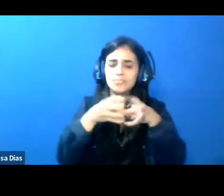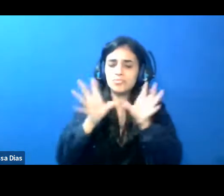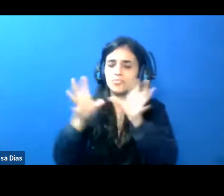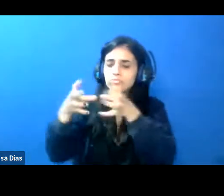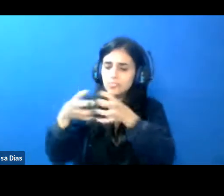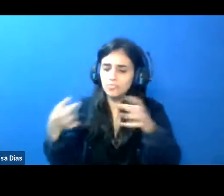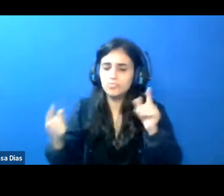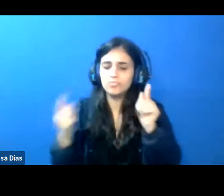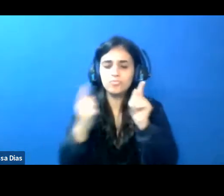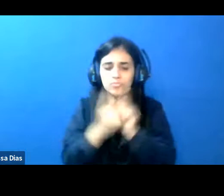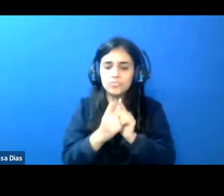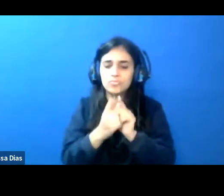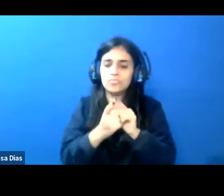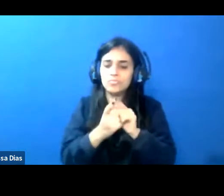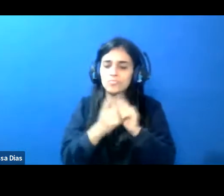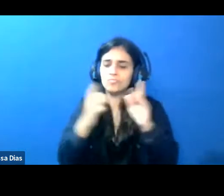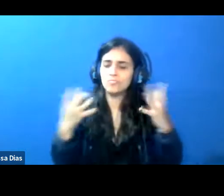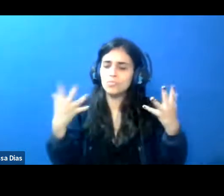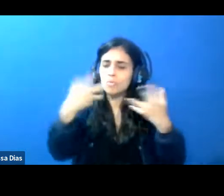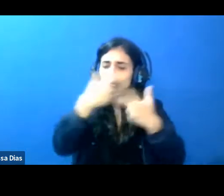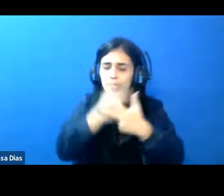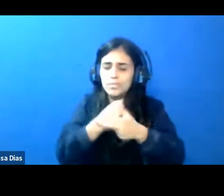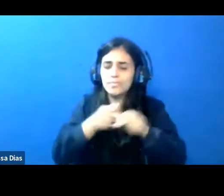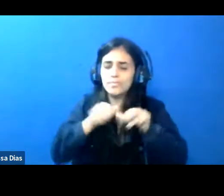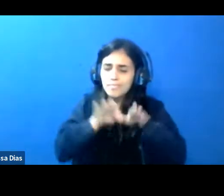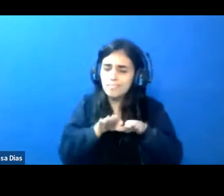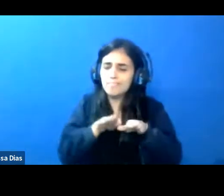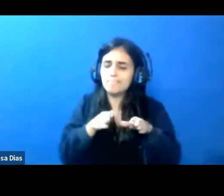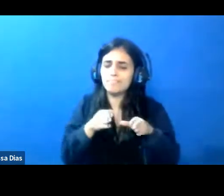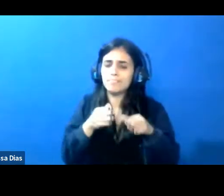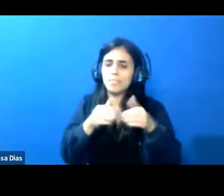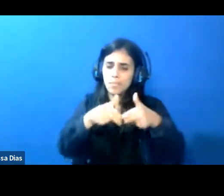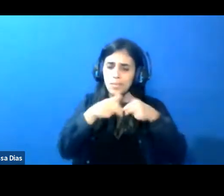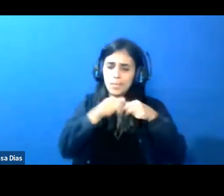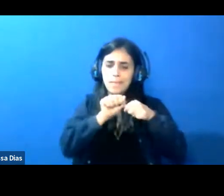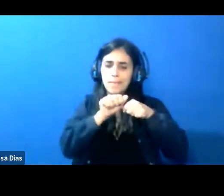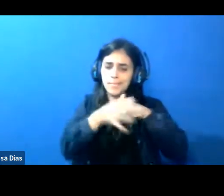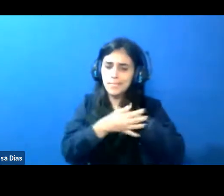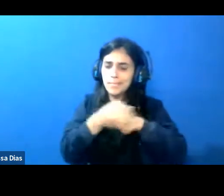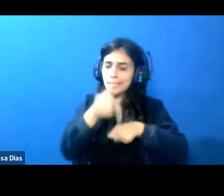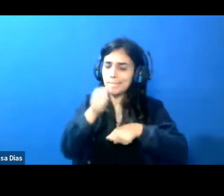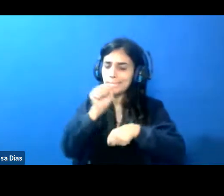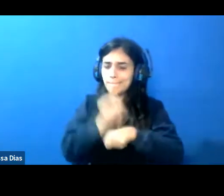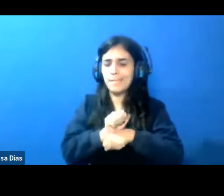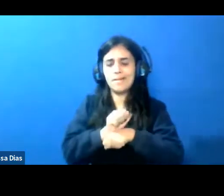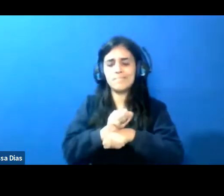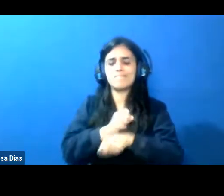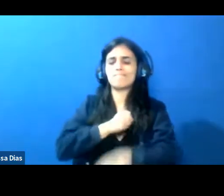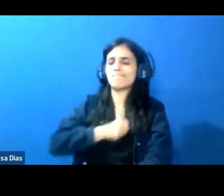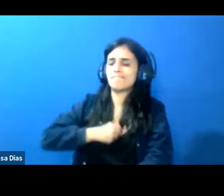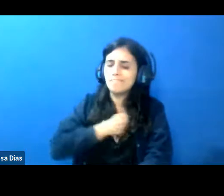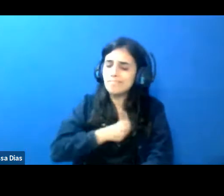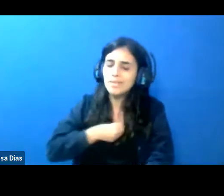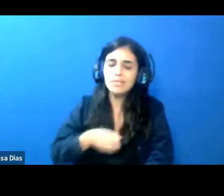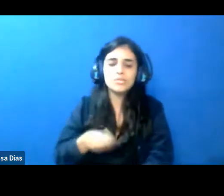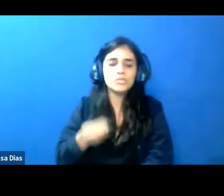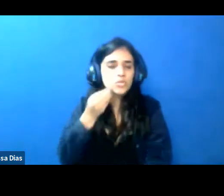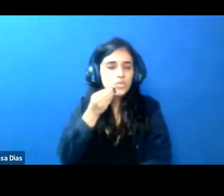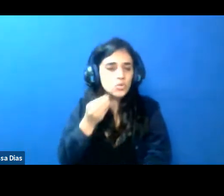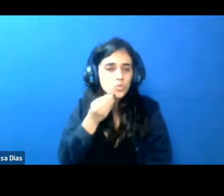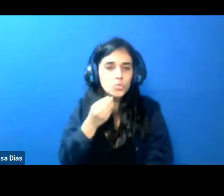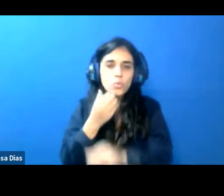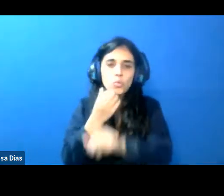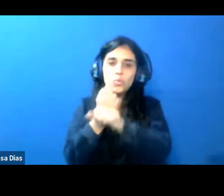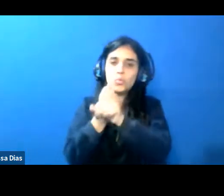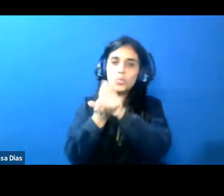falta agora nesse momento de pandemia, mas esses encontros a gente tentou fazer vários virtuais, a gente conseguiu